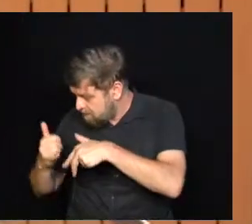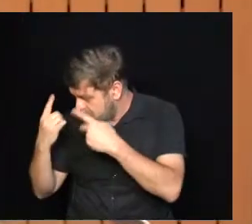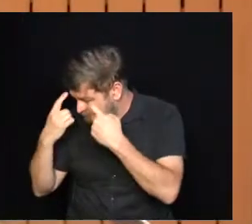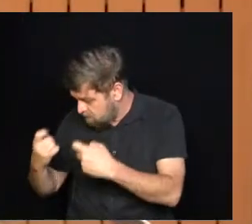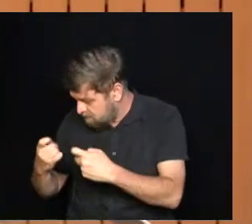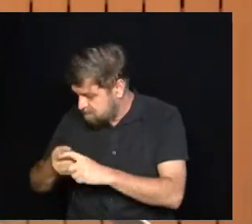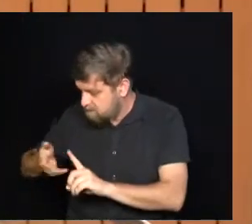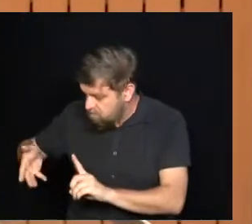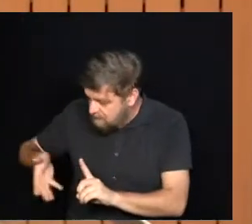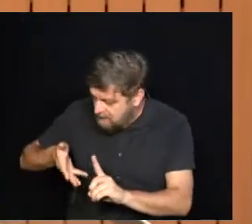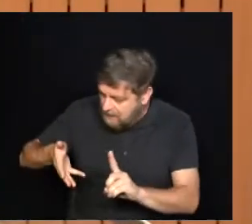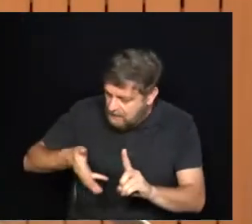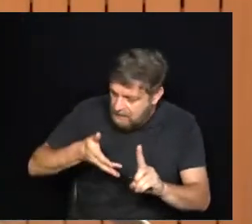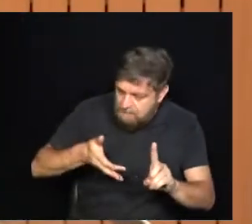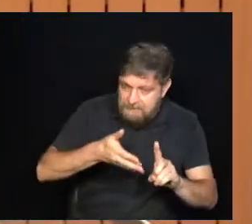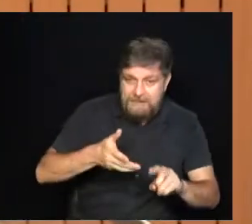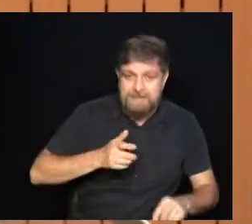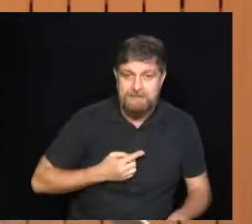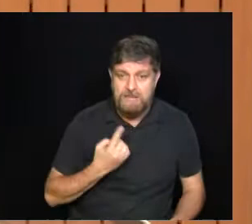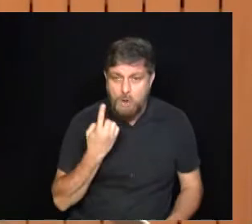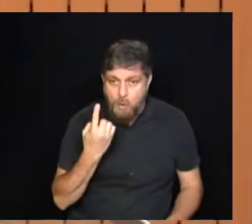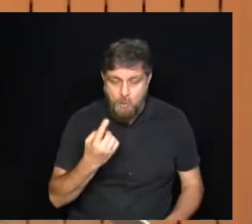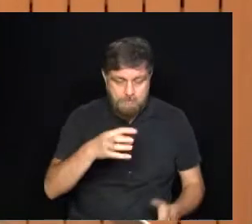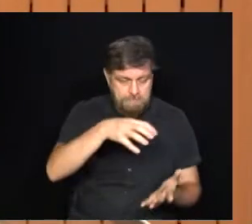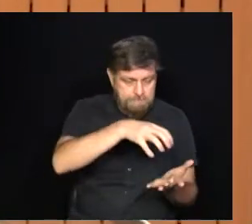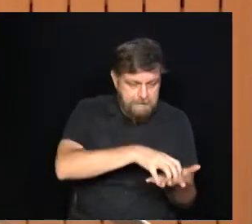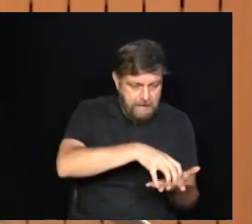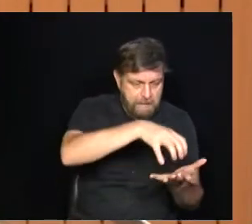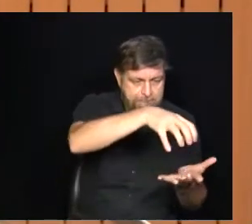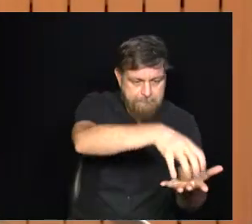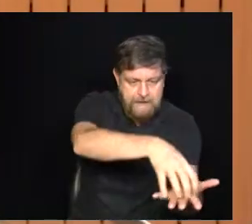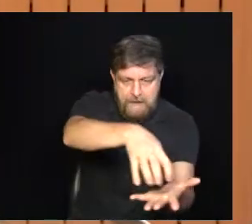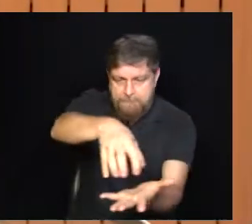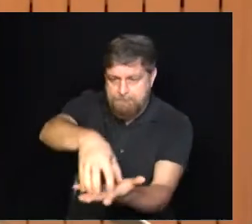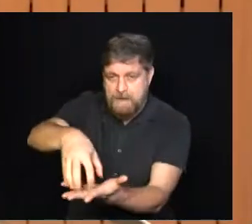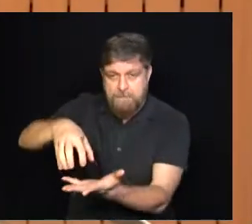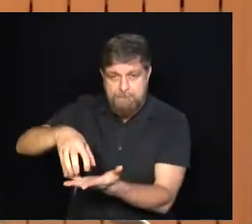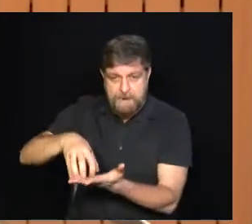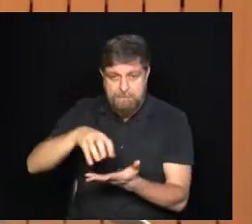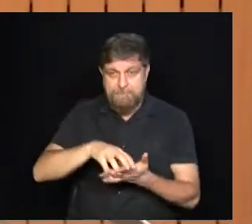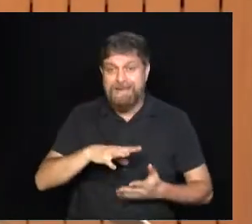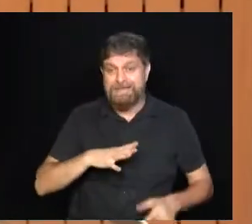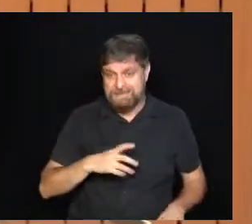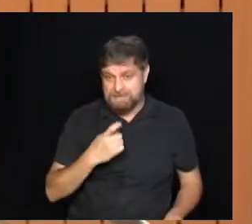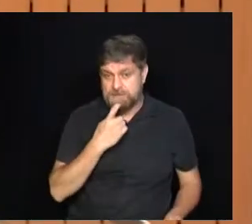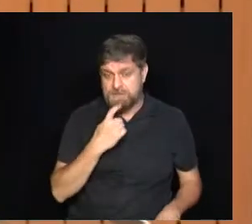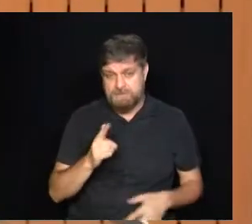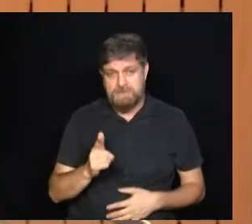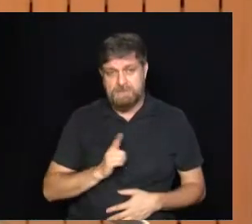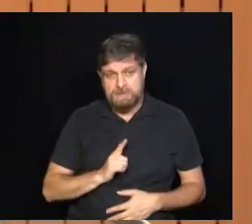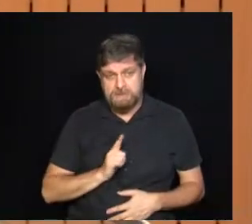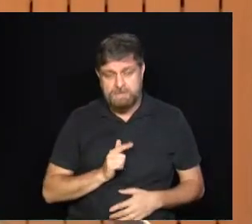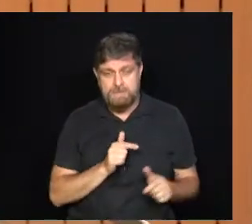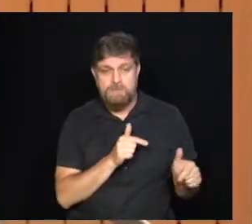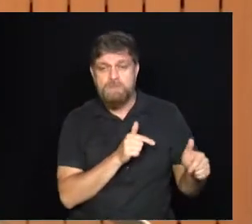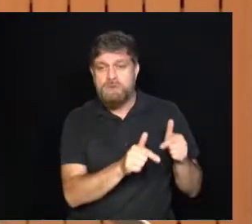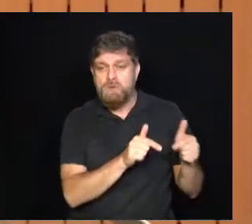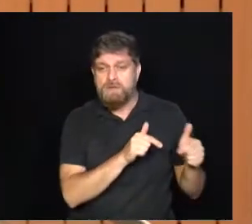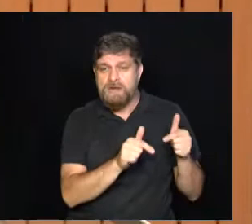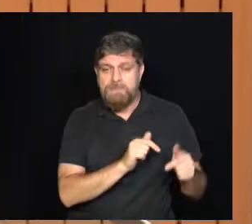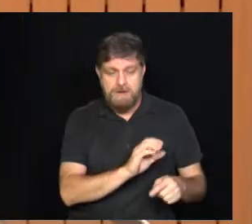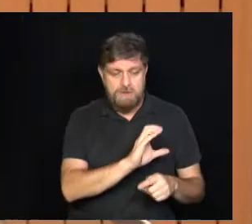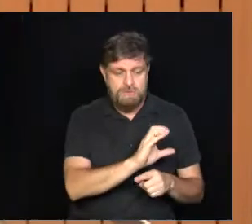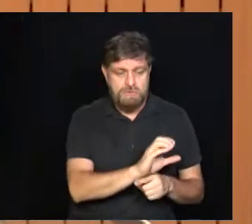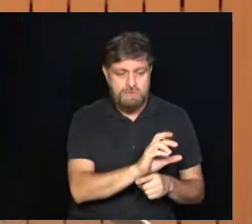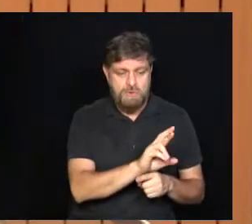que existe um em cada território de Campinas, nos diferentes territórios de Campinas, e o trabalho dos CREAs